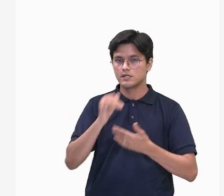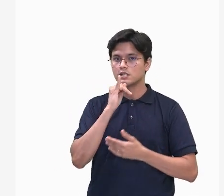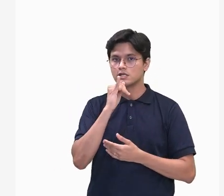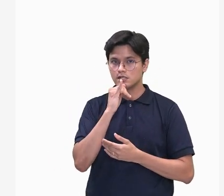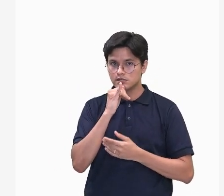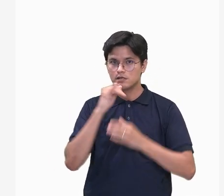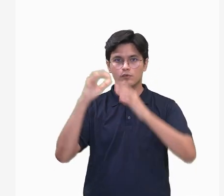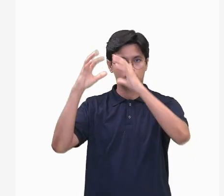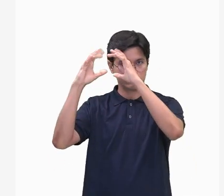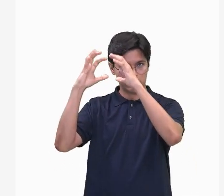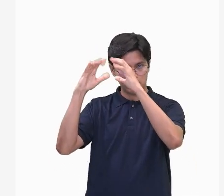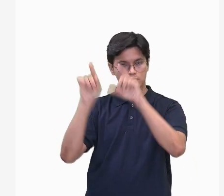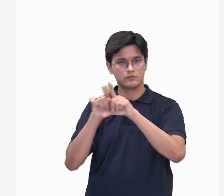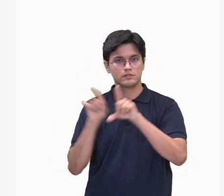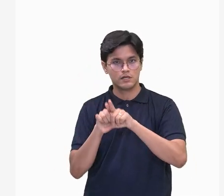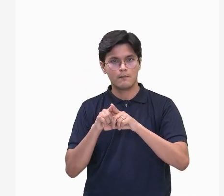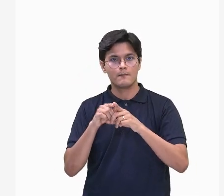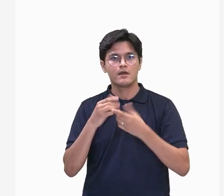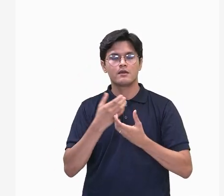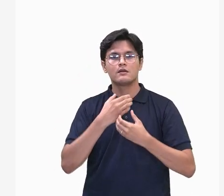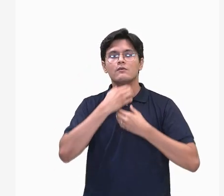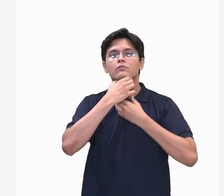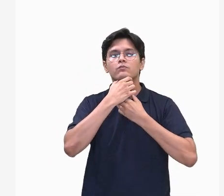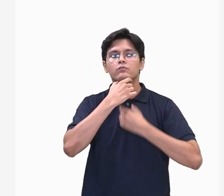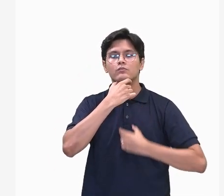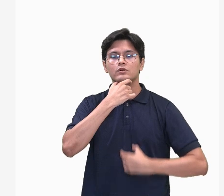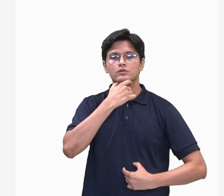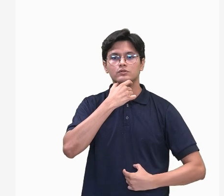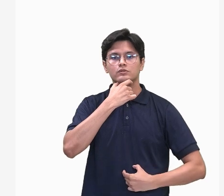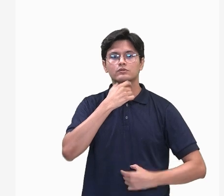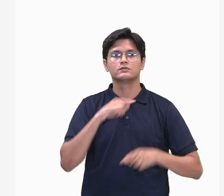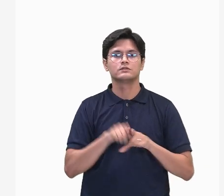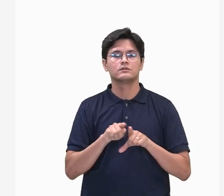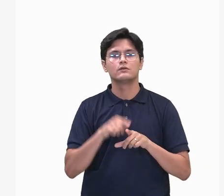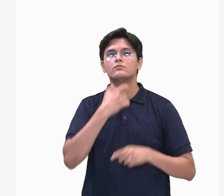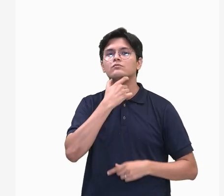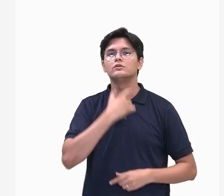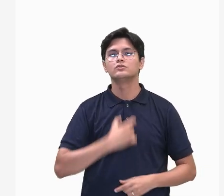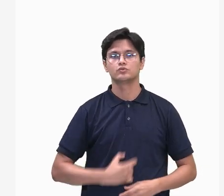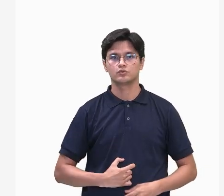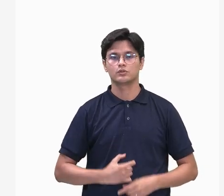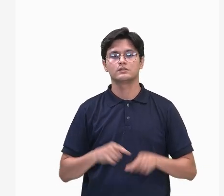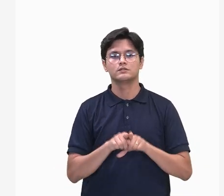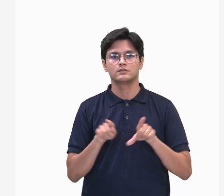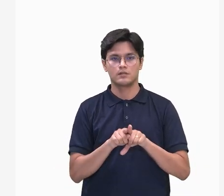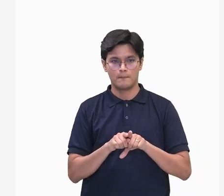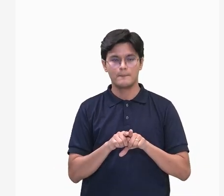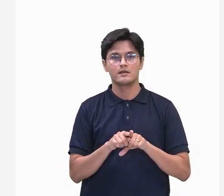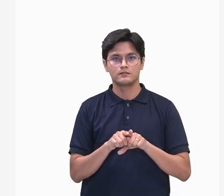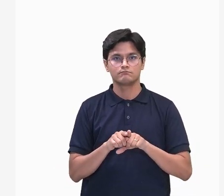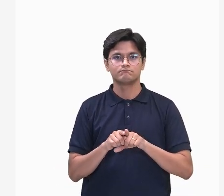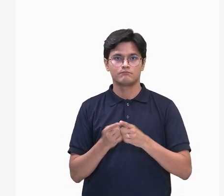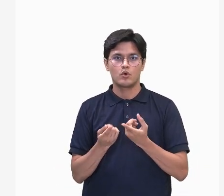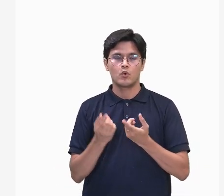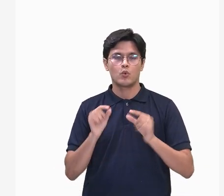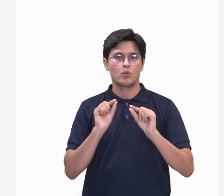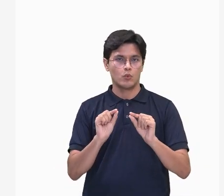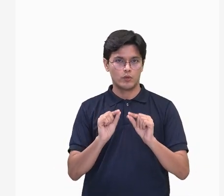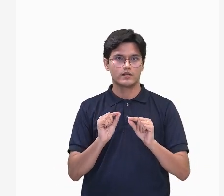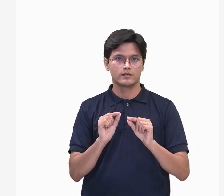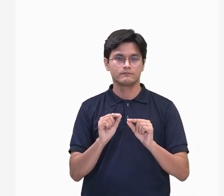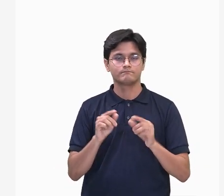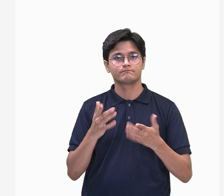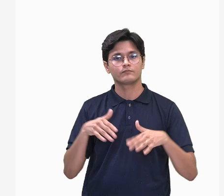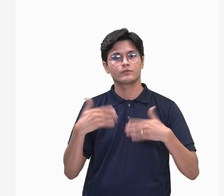espinhal e os nervos. E quando eu falo do tecido nervoso, eu estou falando dos neurônios, as células que compõem ali o tecido